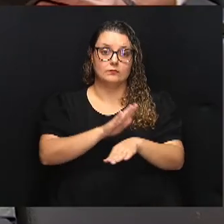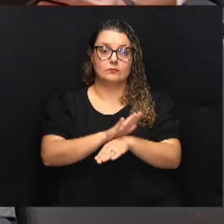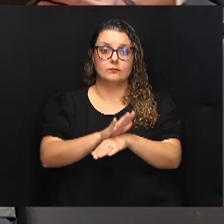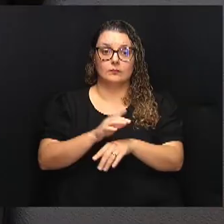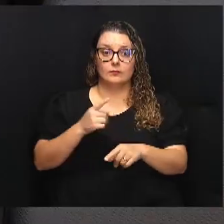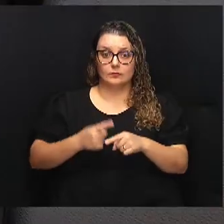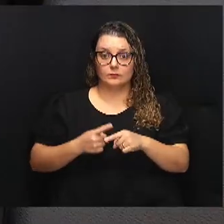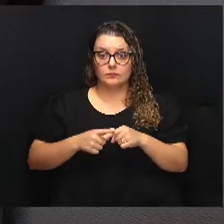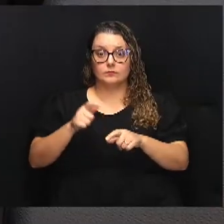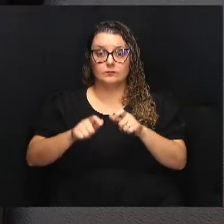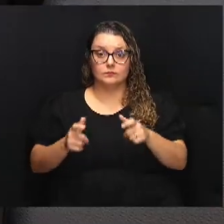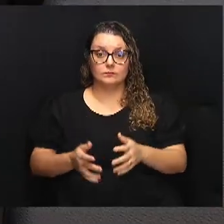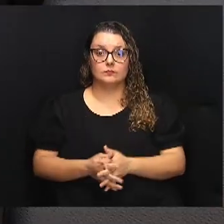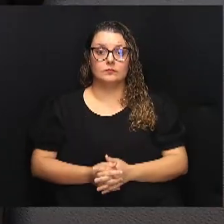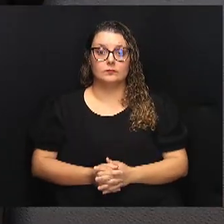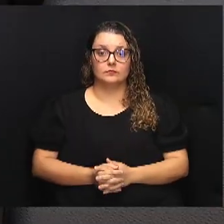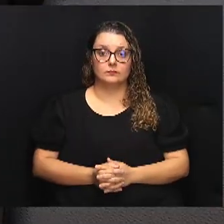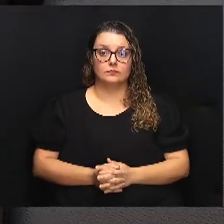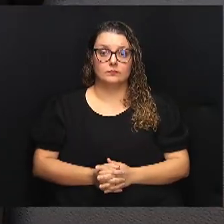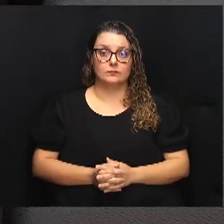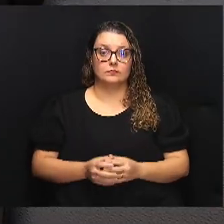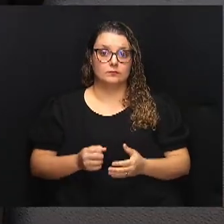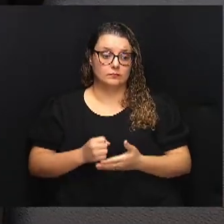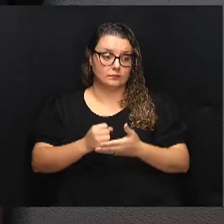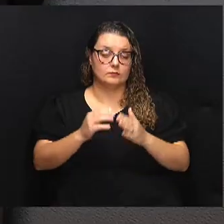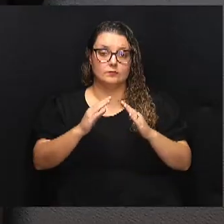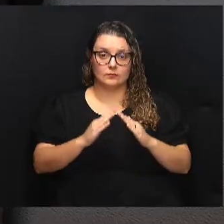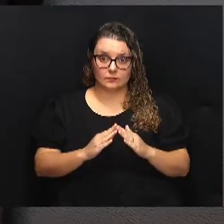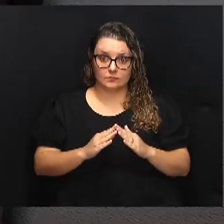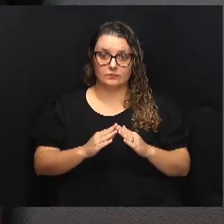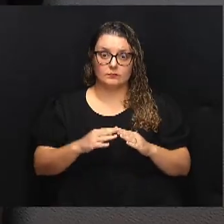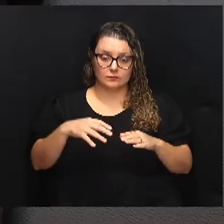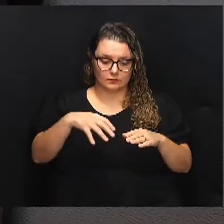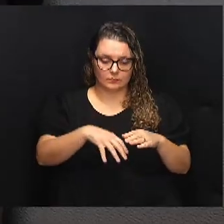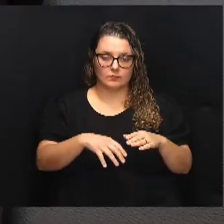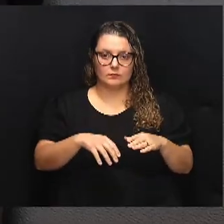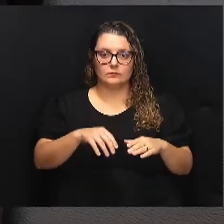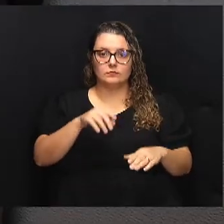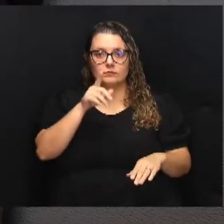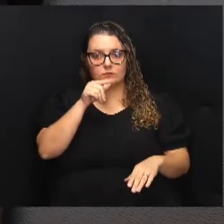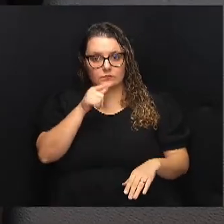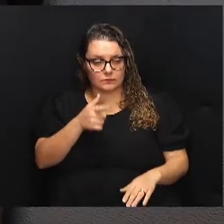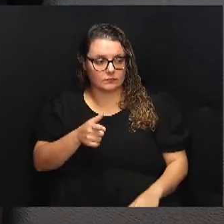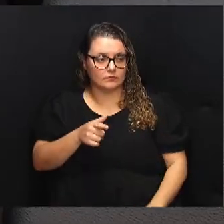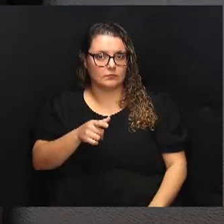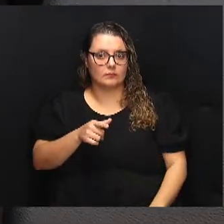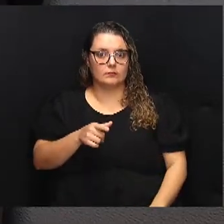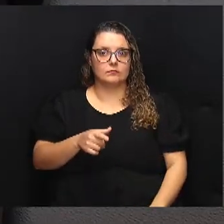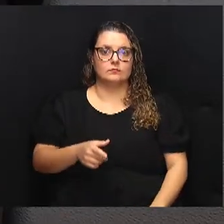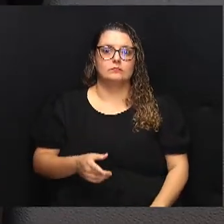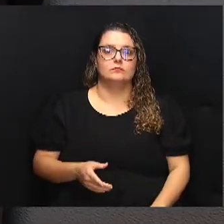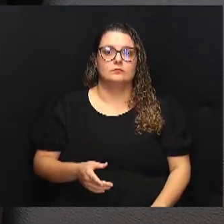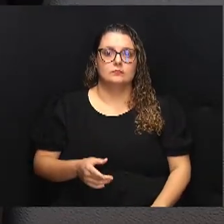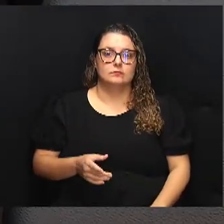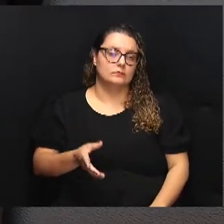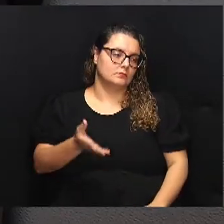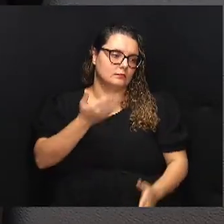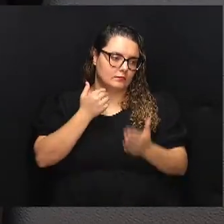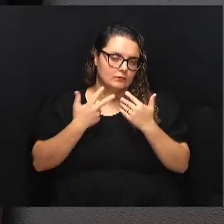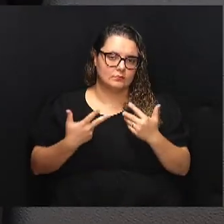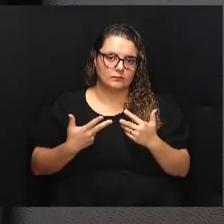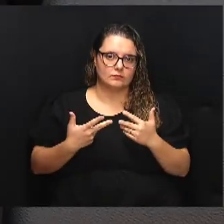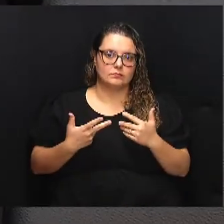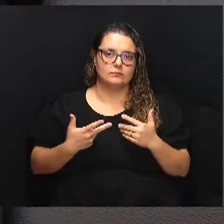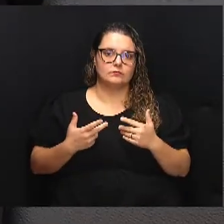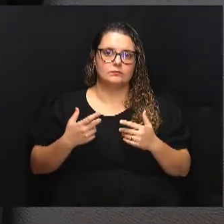pessoal leva essa casinha, dentro da casinha coloca água e comida. para o pombo não entrar. Porque se a comida ficar exposta na